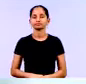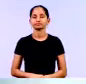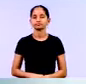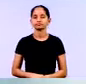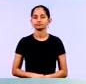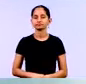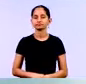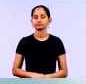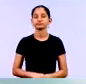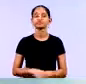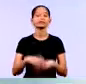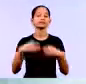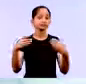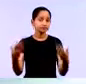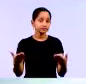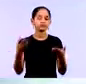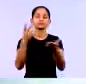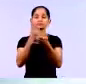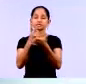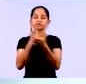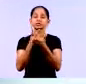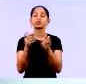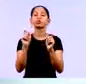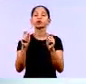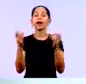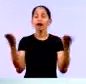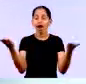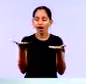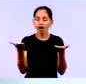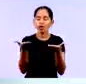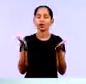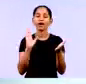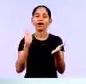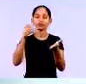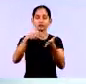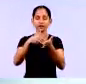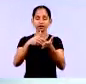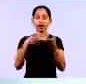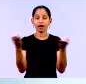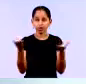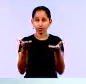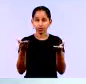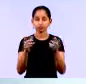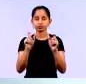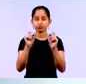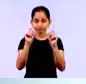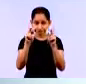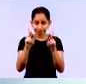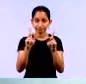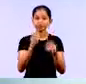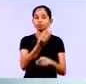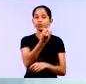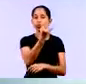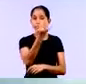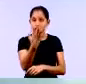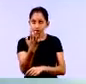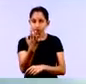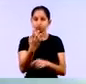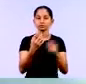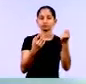Então, o que nós vimos basicamente com relação ao orçamento de matéria-prima é essa, tá? Quantidade